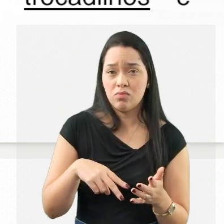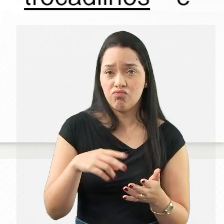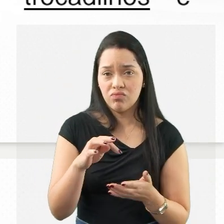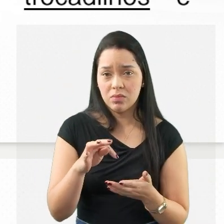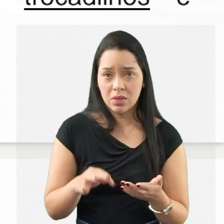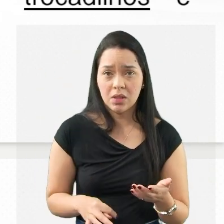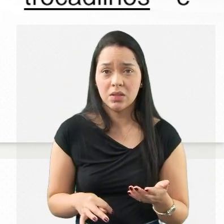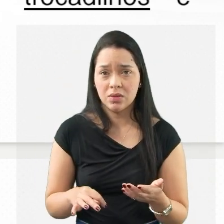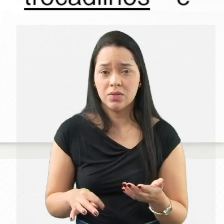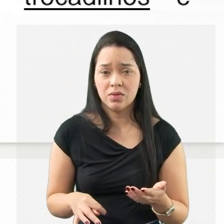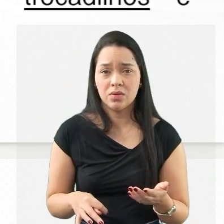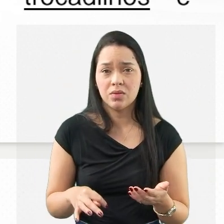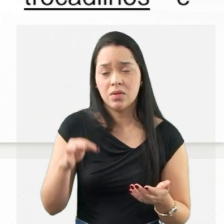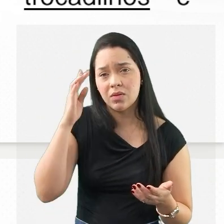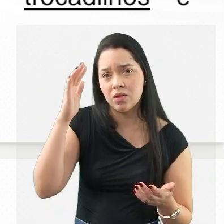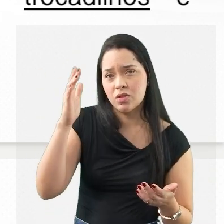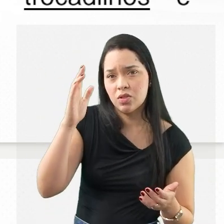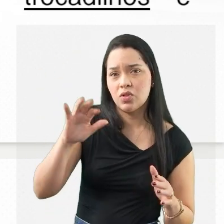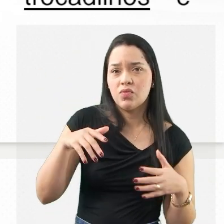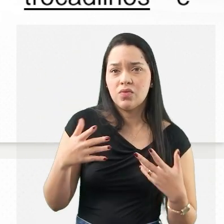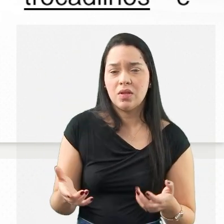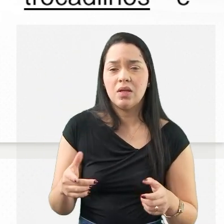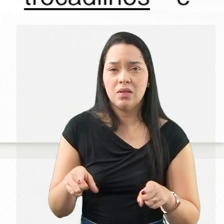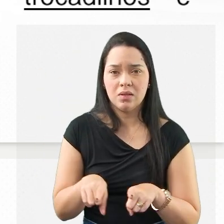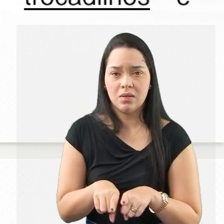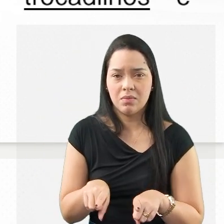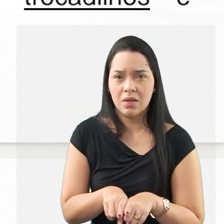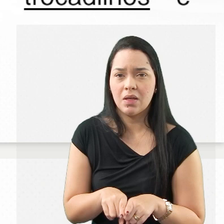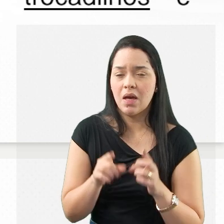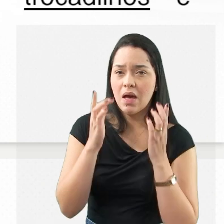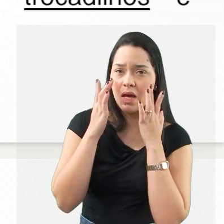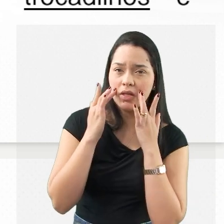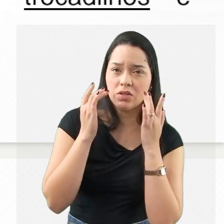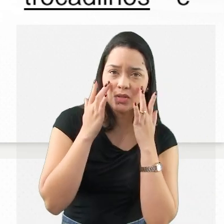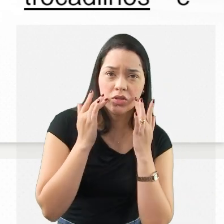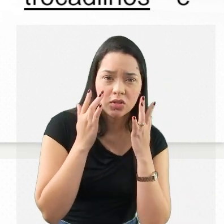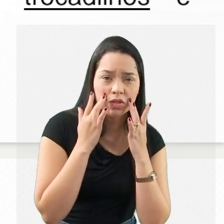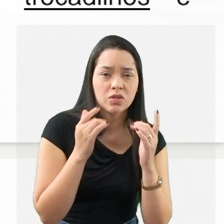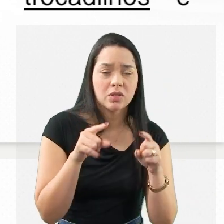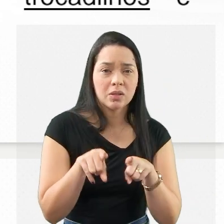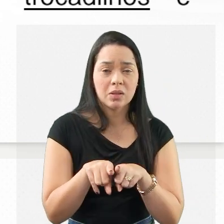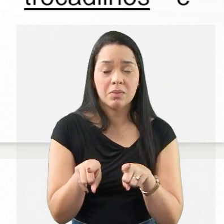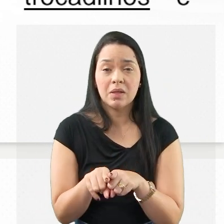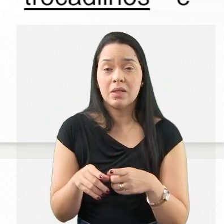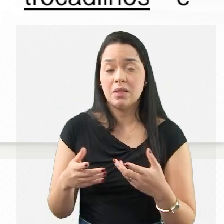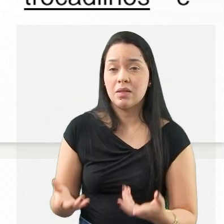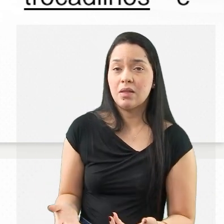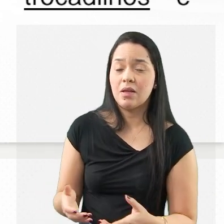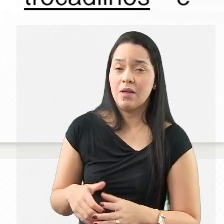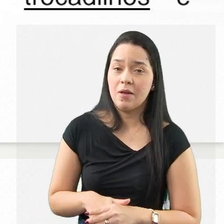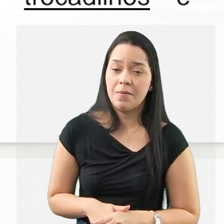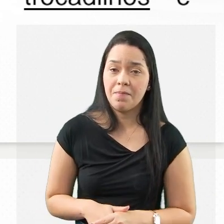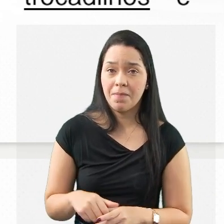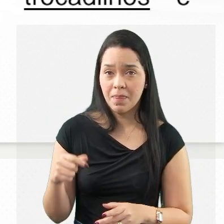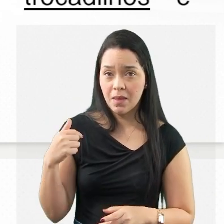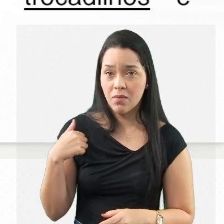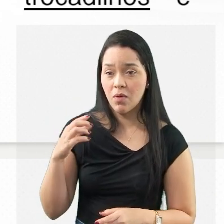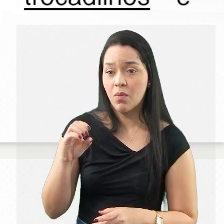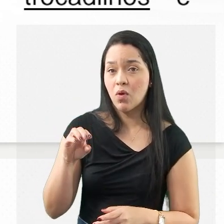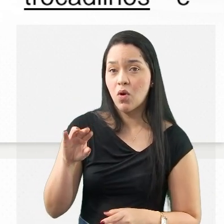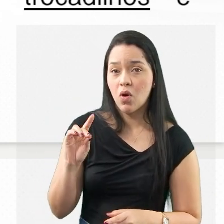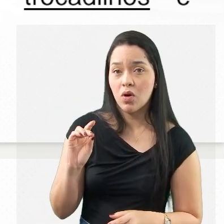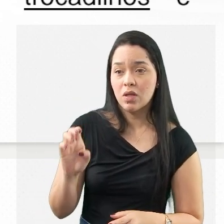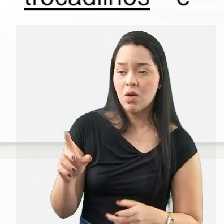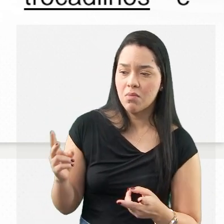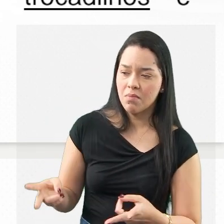é muito mais subjetivo, uma linguagem mais artística, subjetiva nesse sentido. Quando eu vou para o cordel, a gente